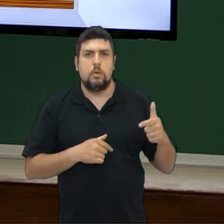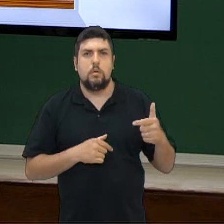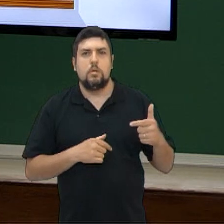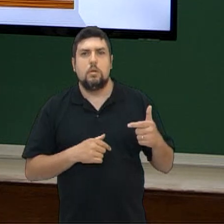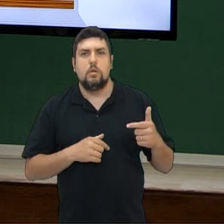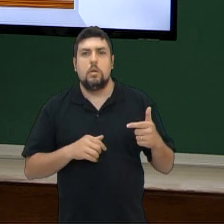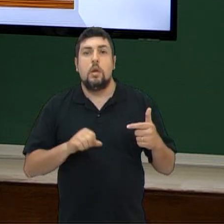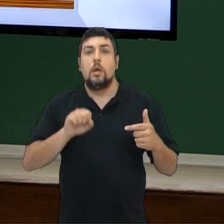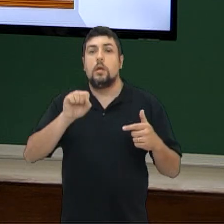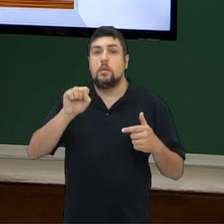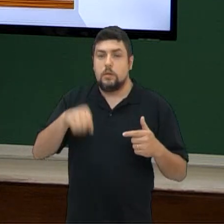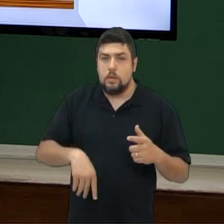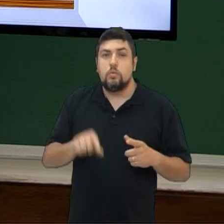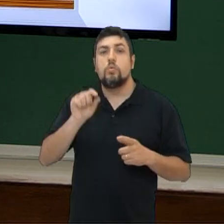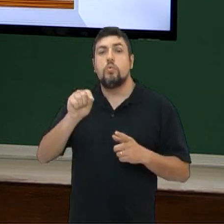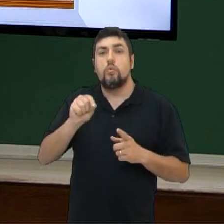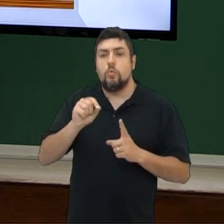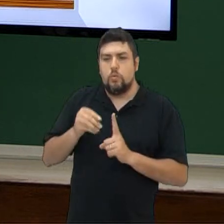são